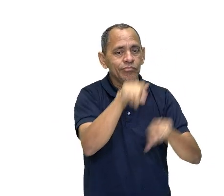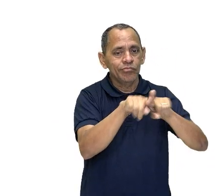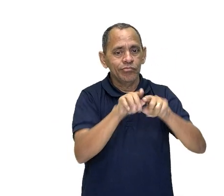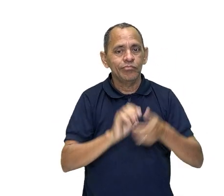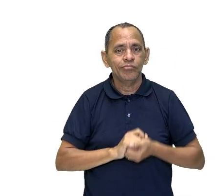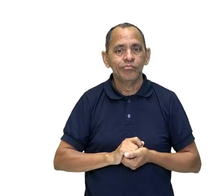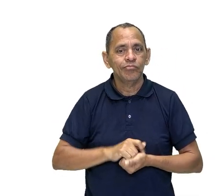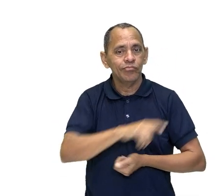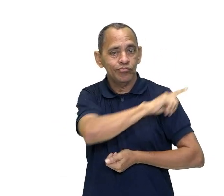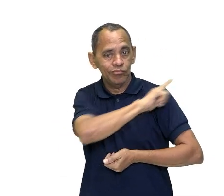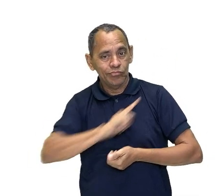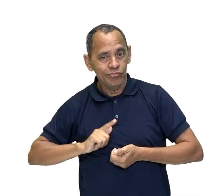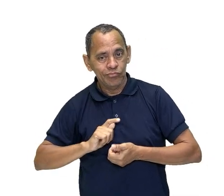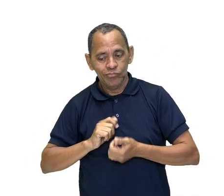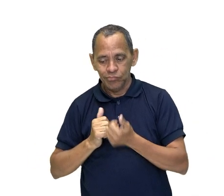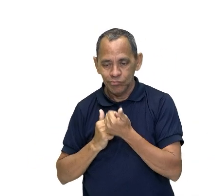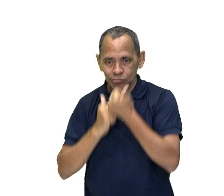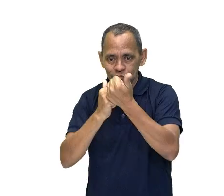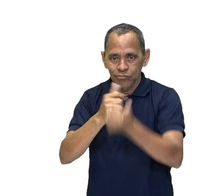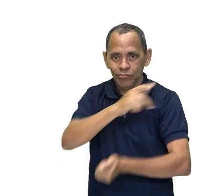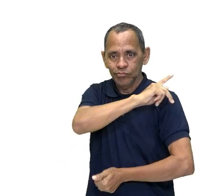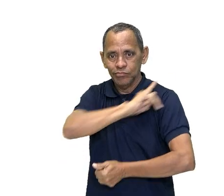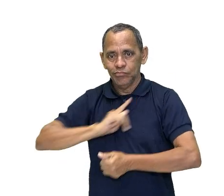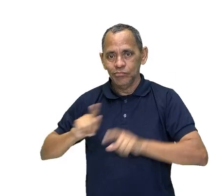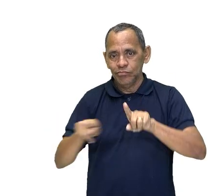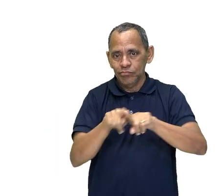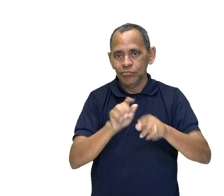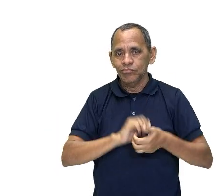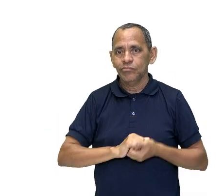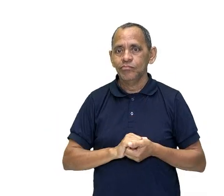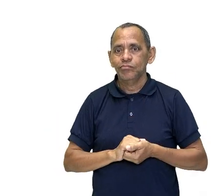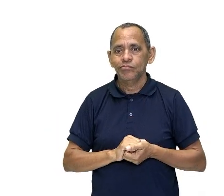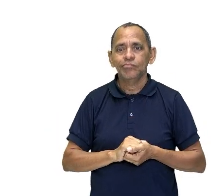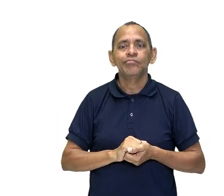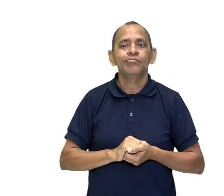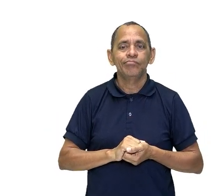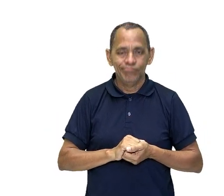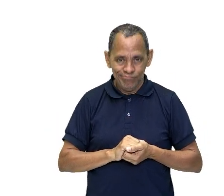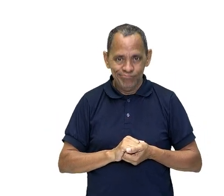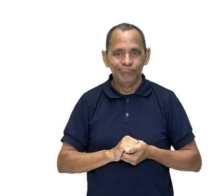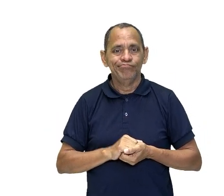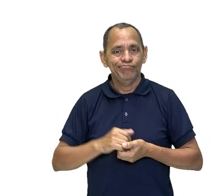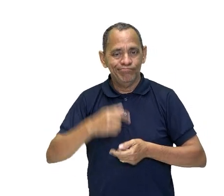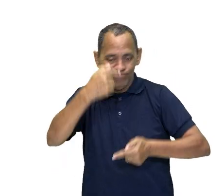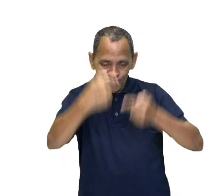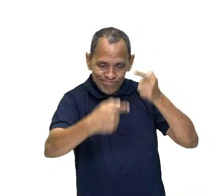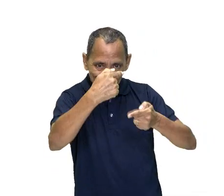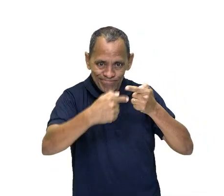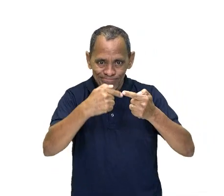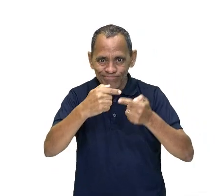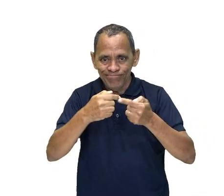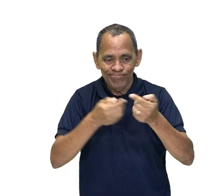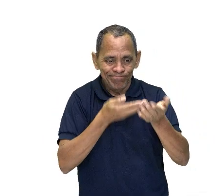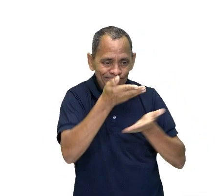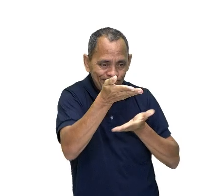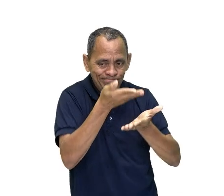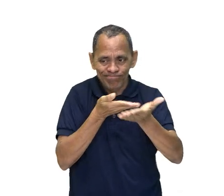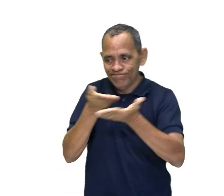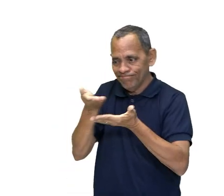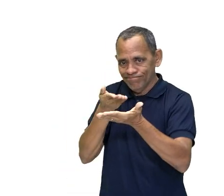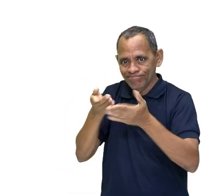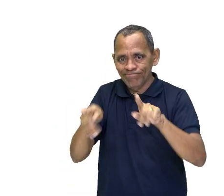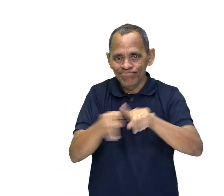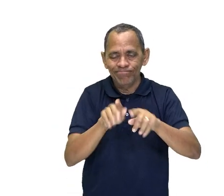que apoiaram o presidente. Nada mais é do que a política da troca de favores, a política do toma lá da cá. Eu